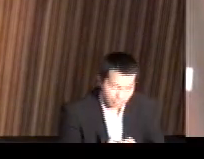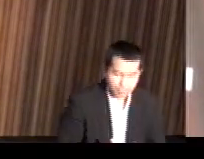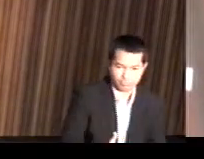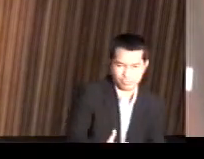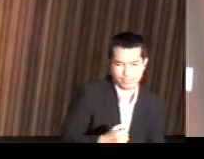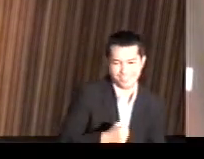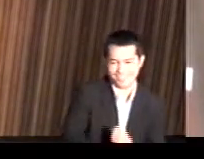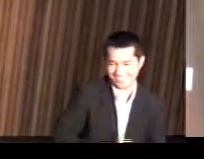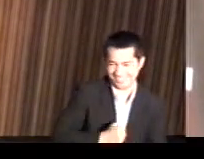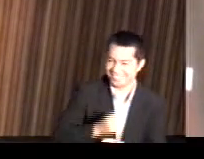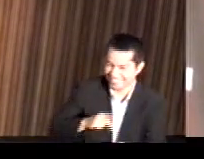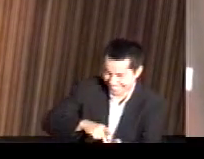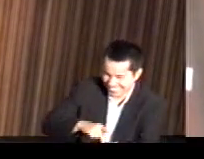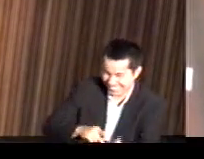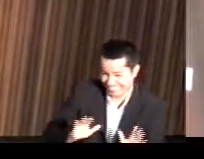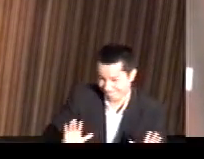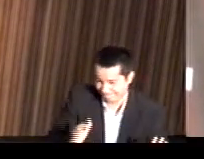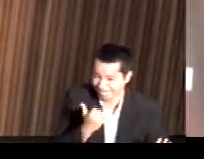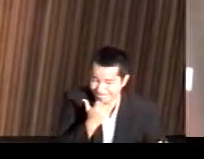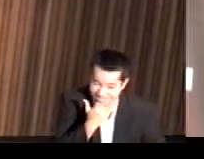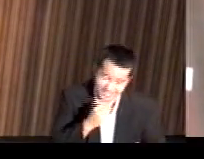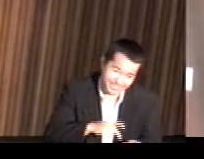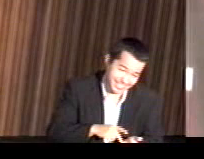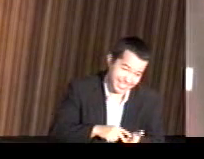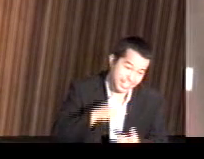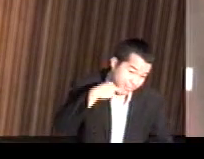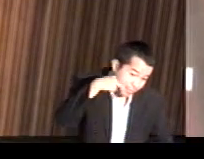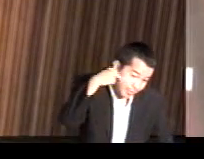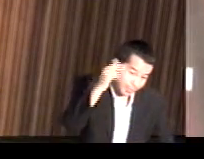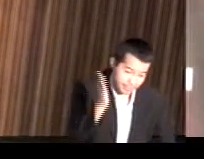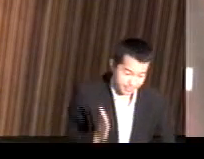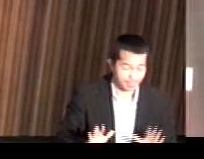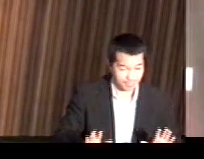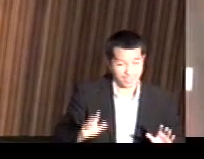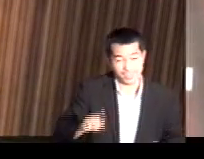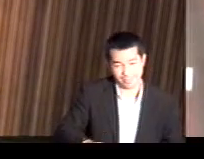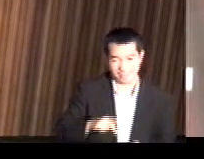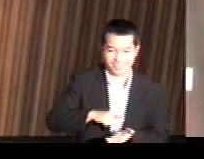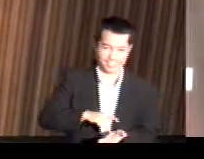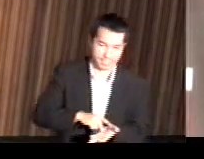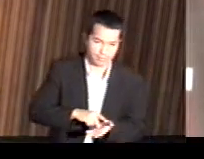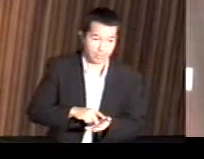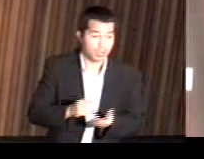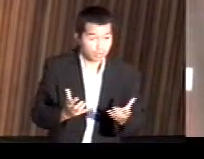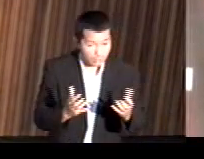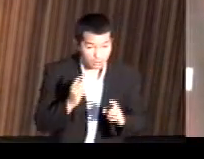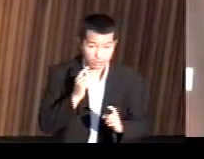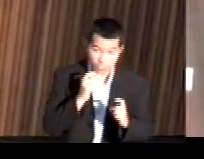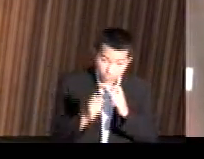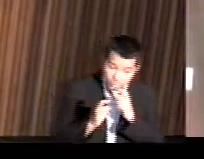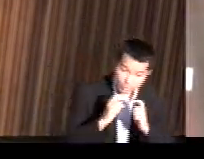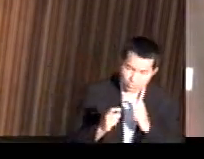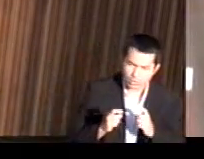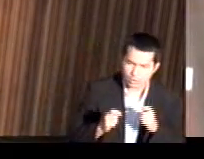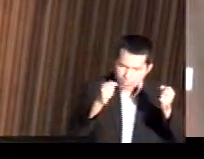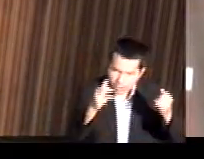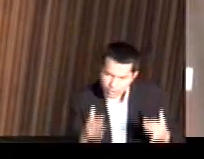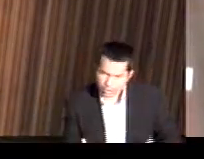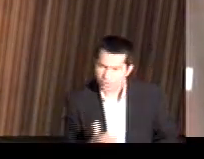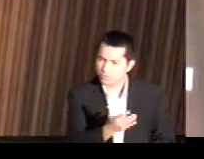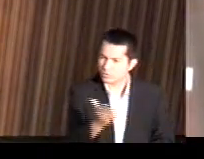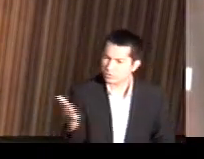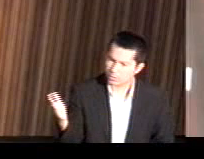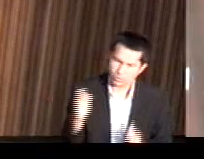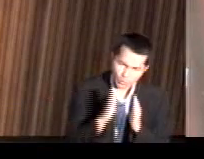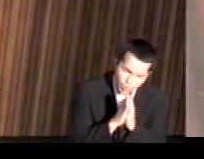você para falar o que a gente vai fazer esse ano, quais são os nossos sonhos, as nossas metas, orarmos juntos e ministrar na